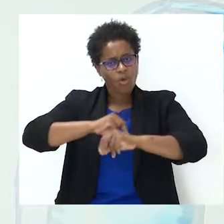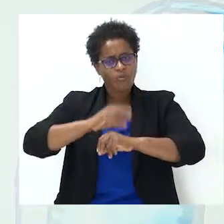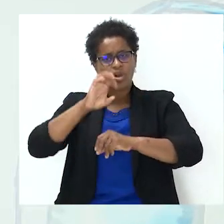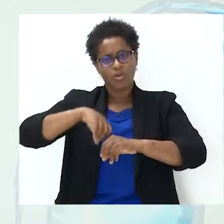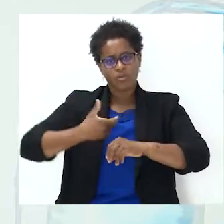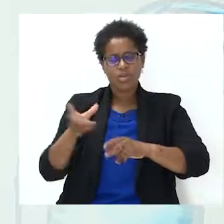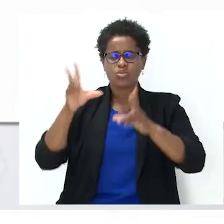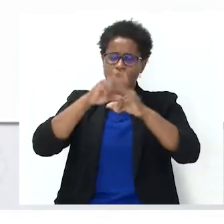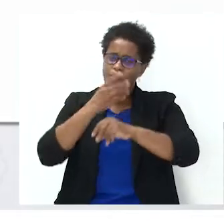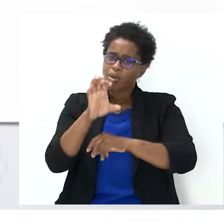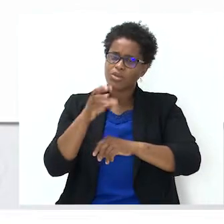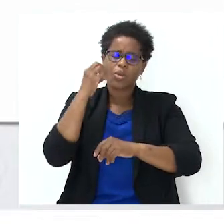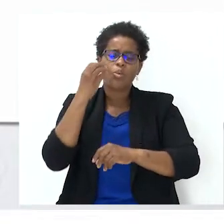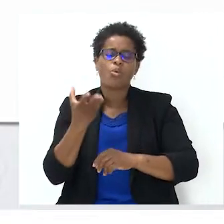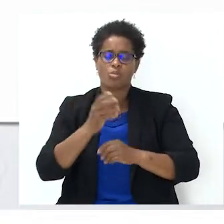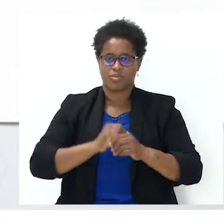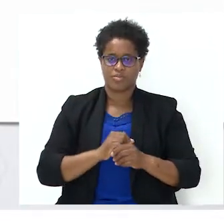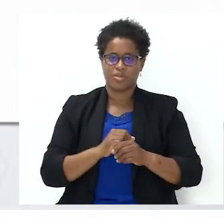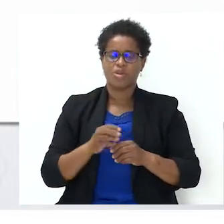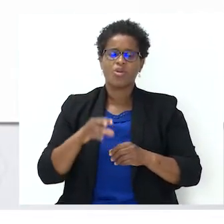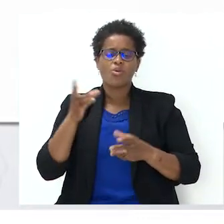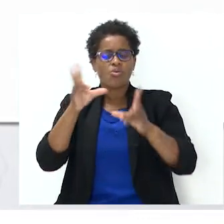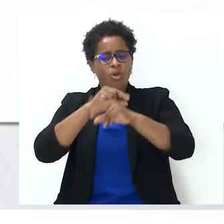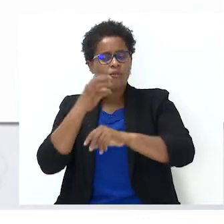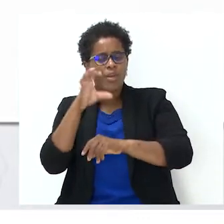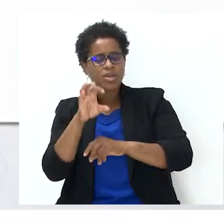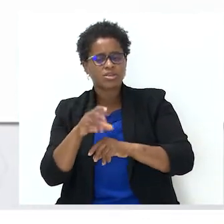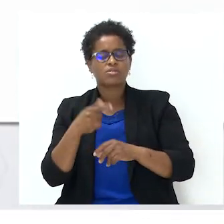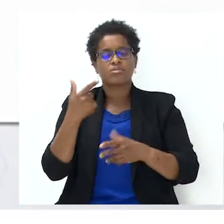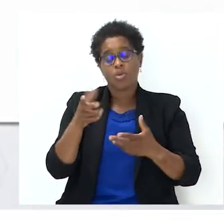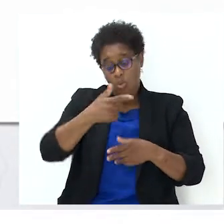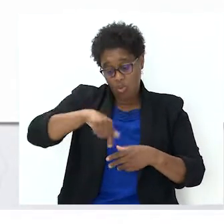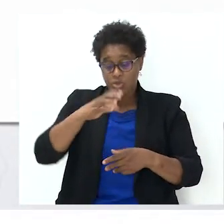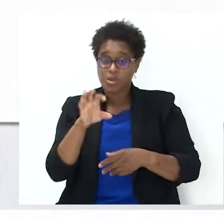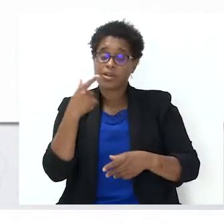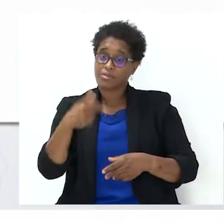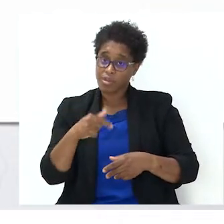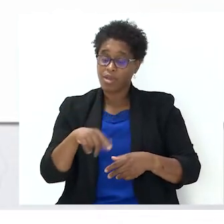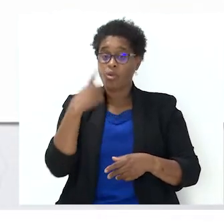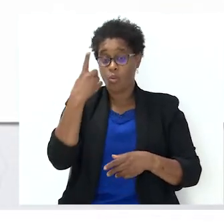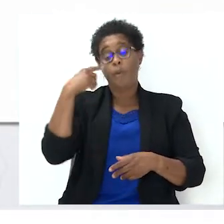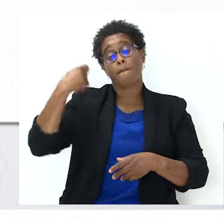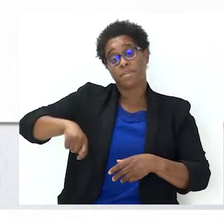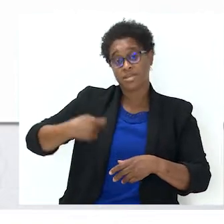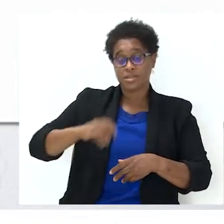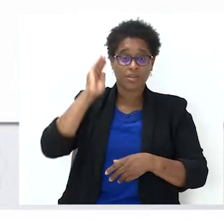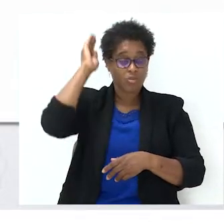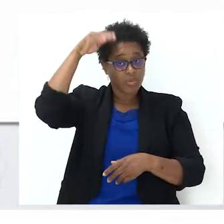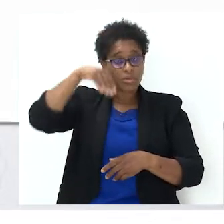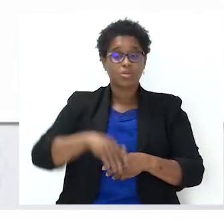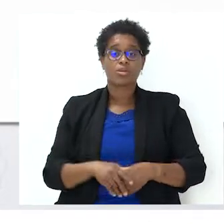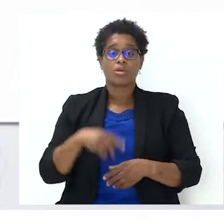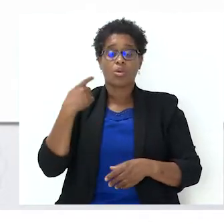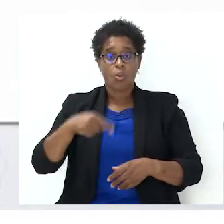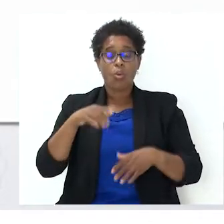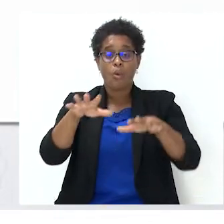Verde. Como? O novo país passou a ter um presidente da República, um